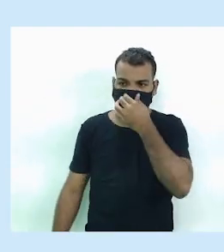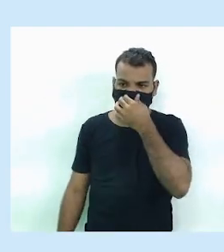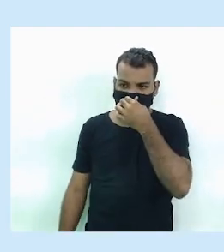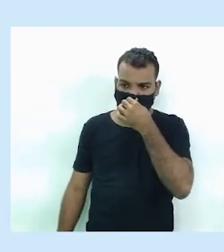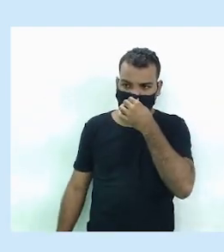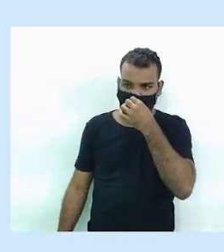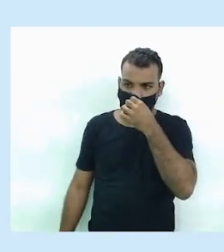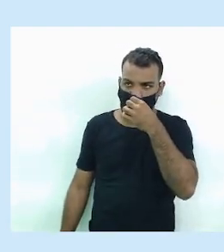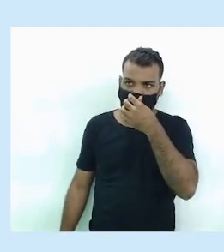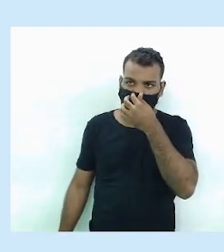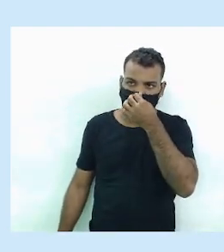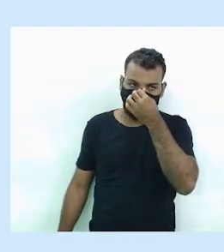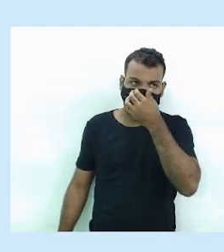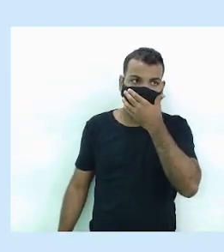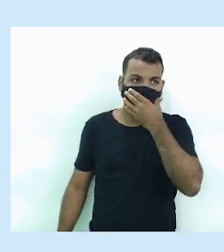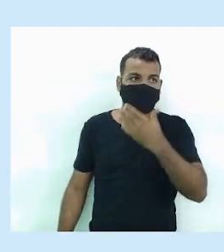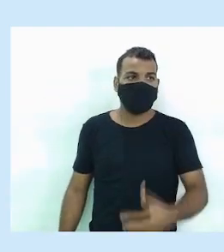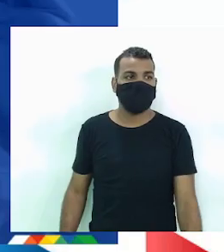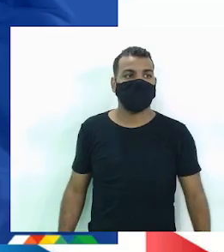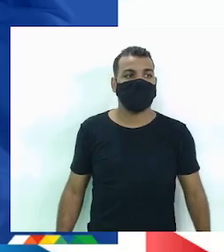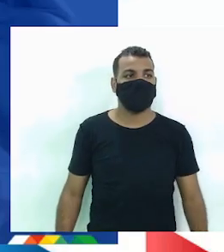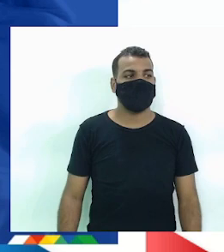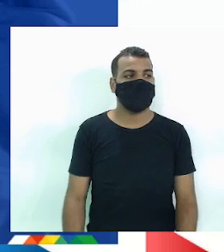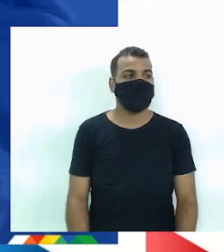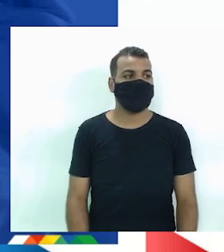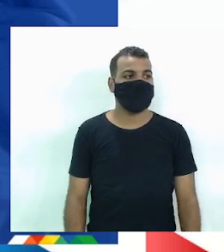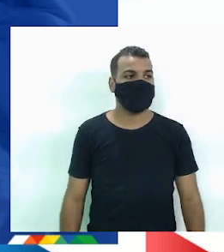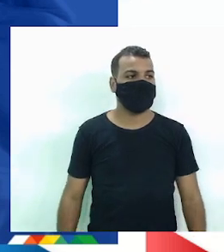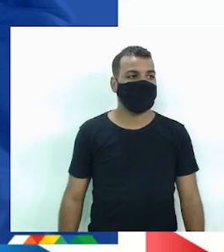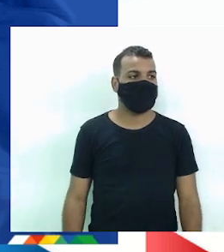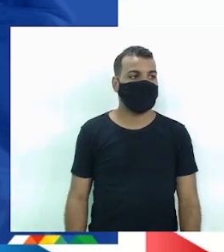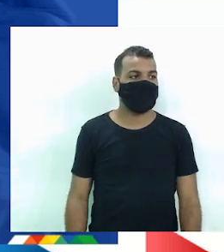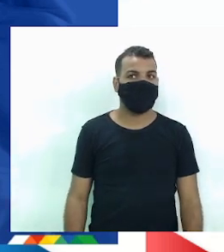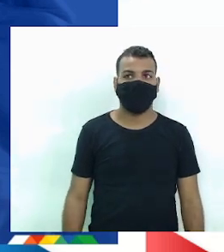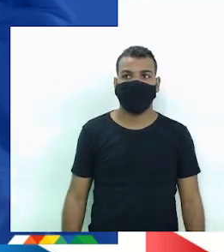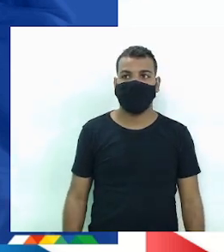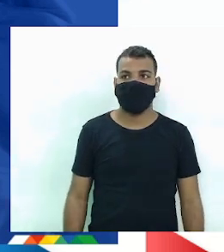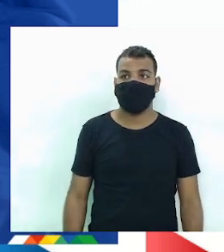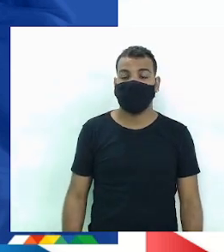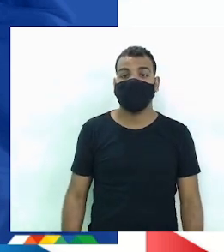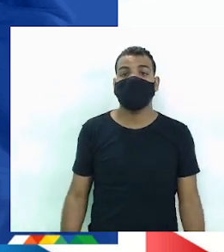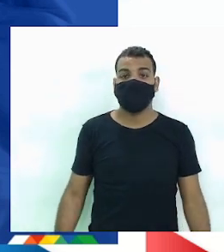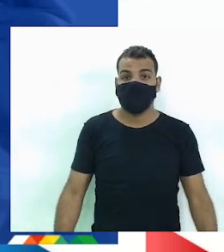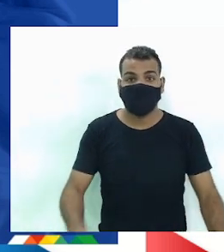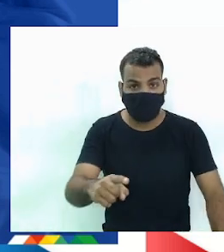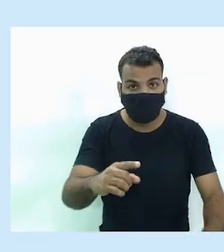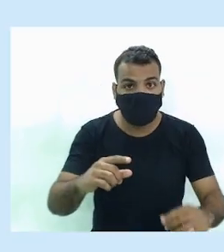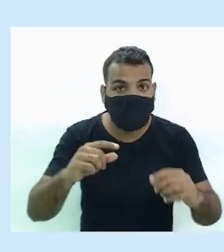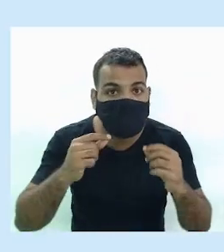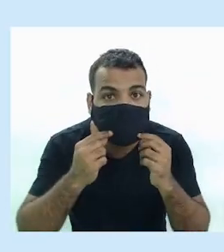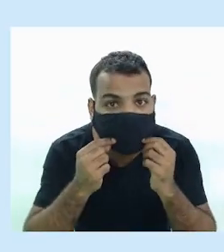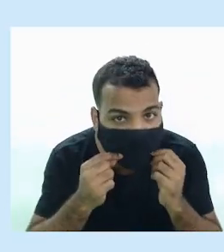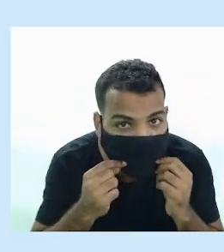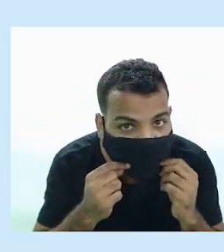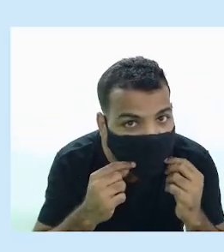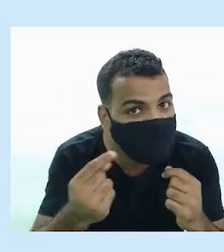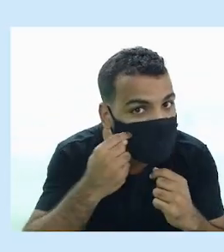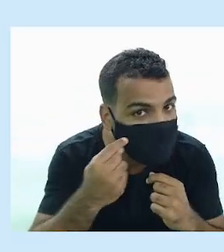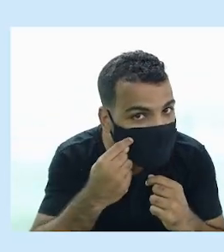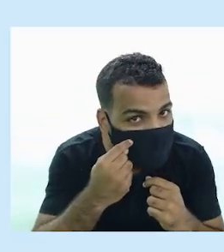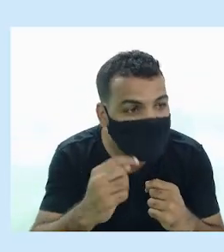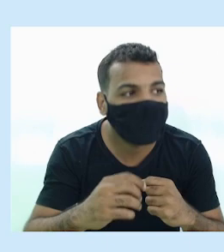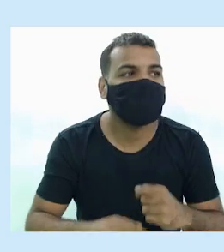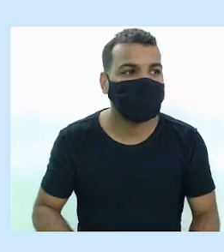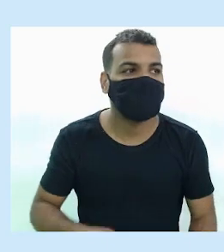o quê? Paciência. Tá certo? Gente, deixa meu agradecimento. A pandemia não acabou. Use máscara em sinal de respeito a